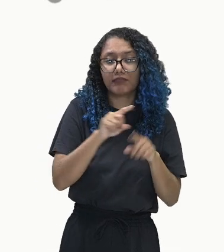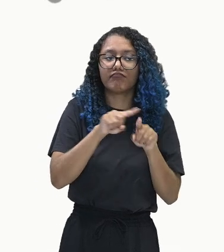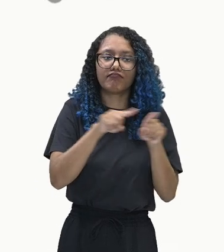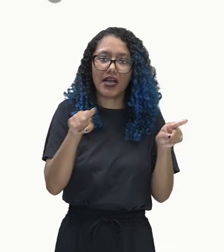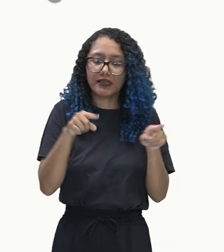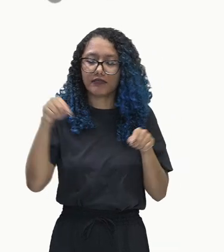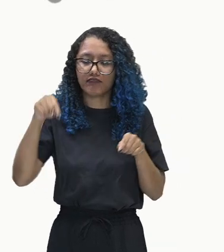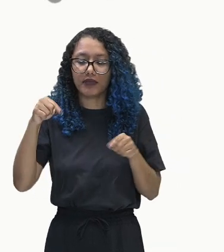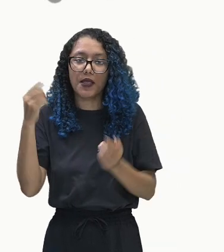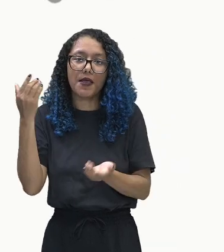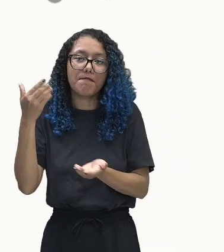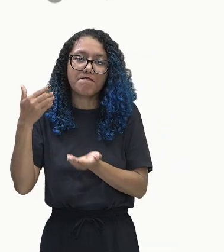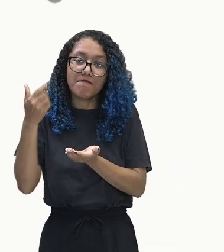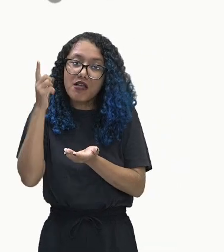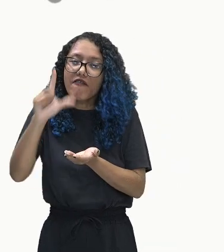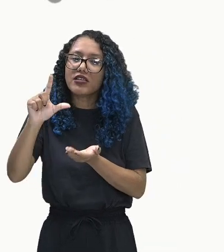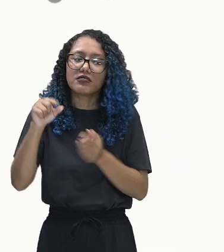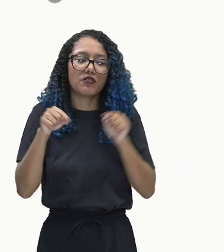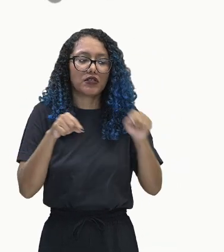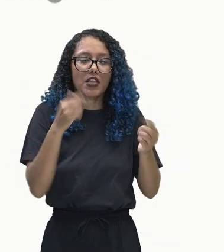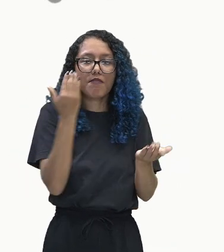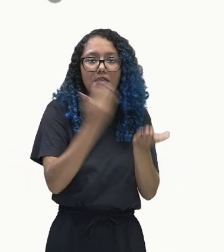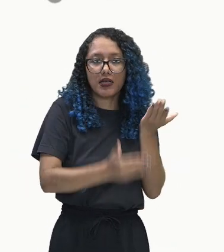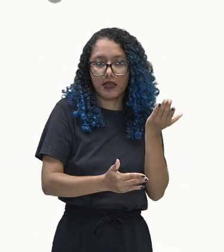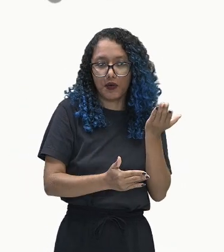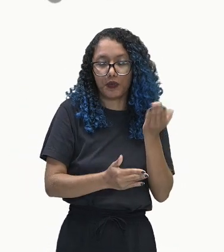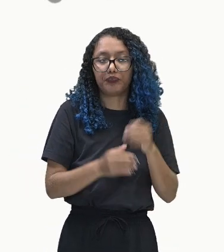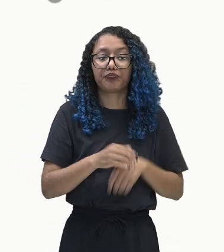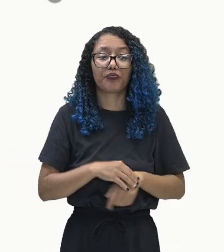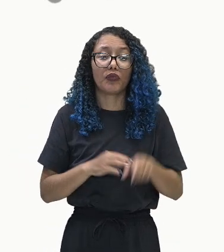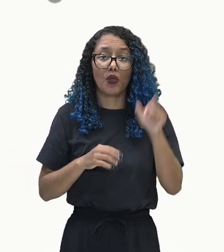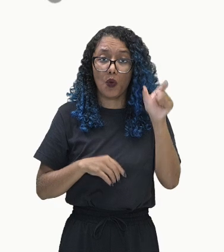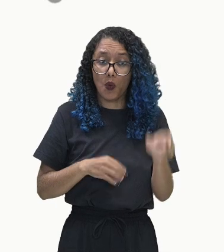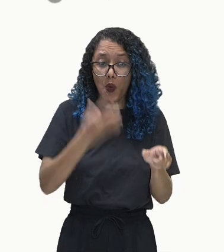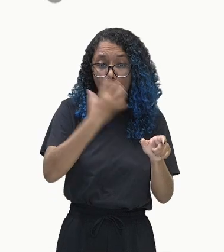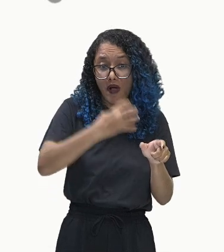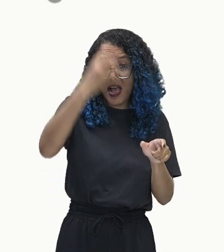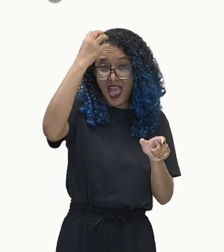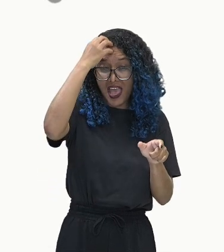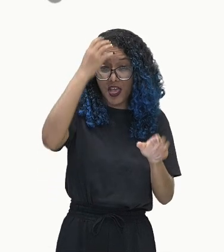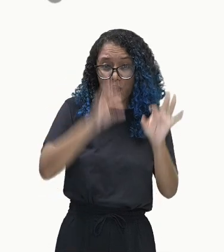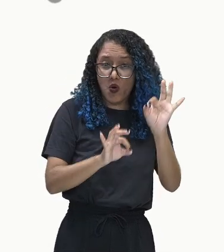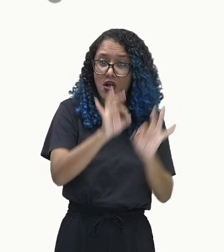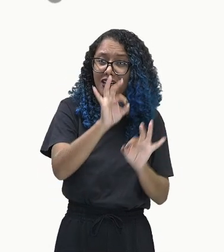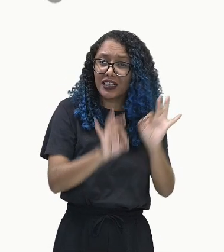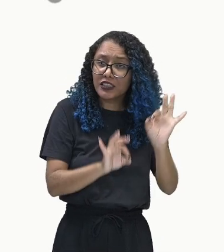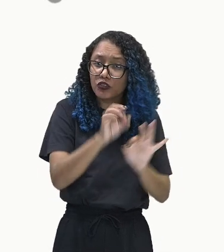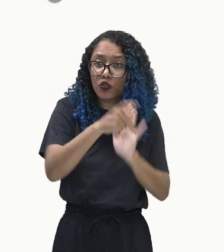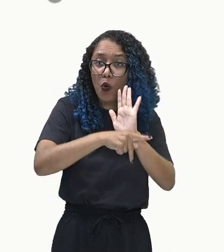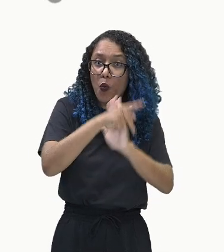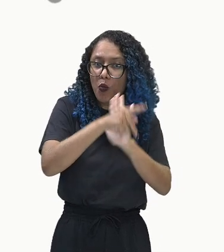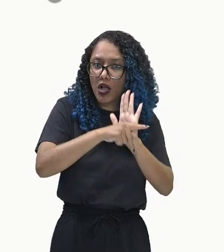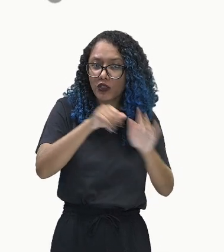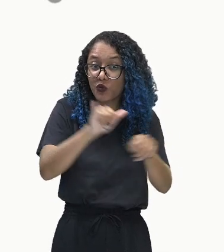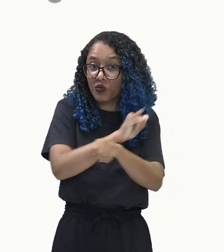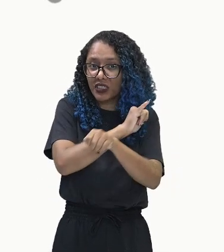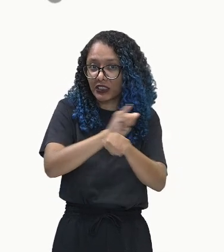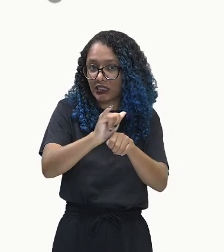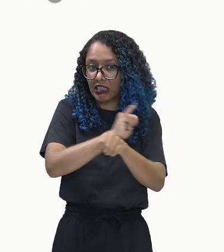uma invasão em larga escala, mas este governante aqui, persa,